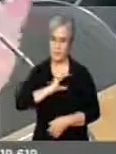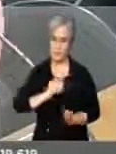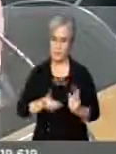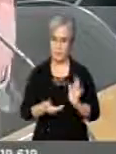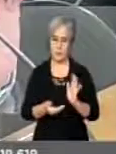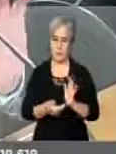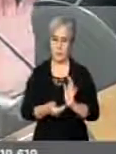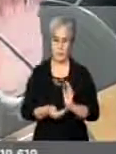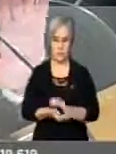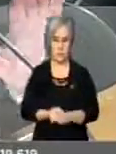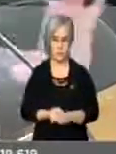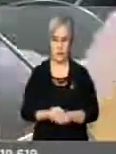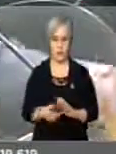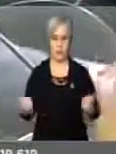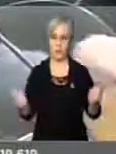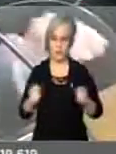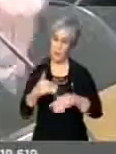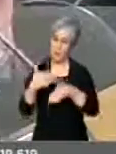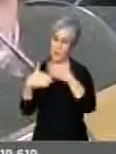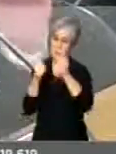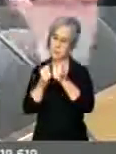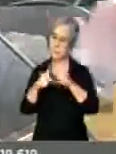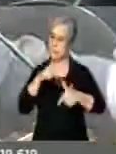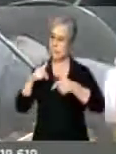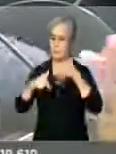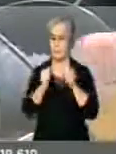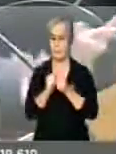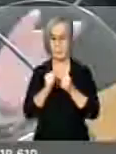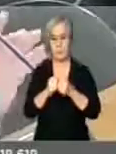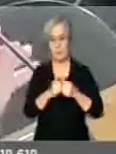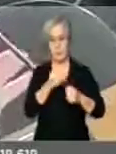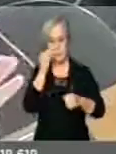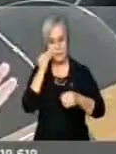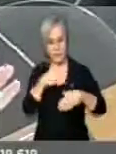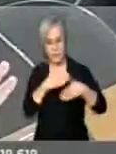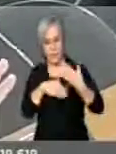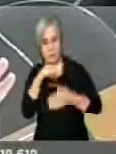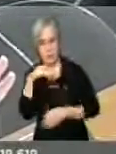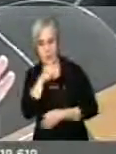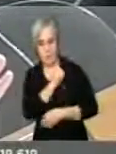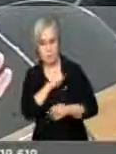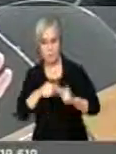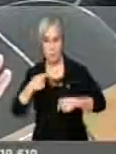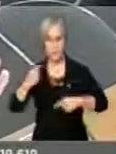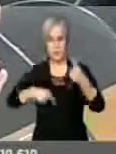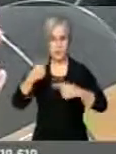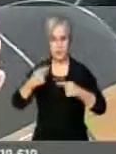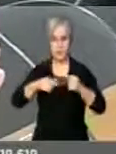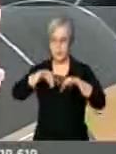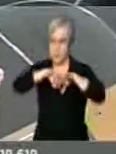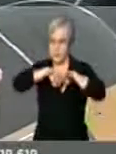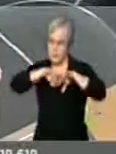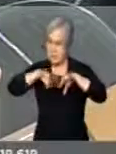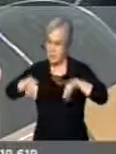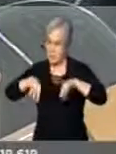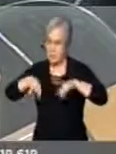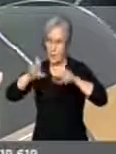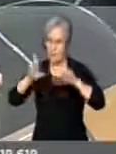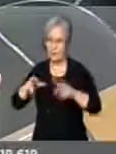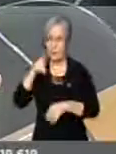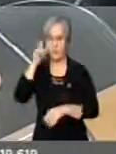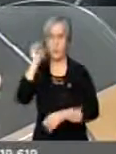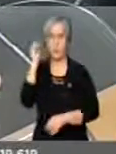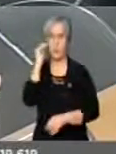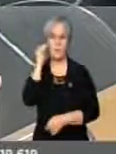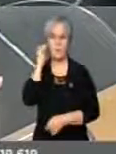ainda que nós possamos avançar no trabalho, apressar o nosso trabalho, mas não dá para discutir de maneira isolada como foi ontem. Então fica aqui o